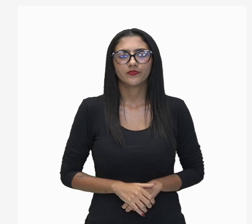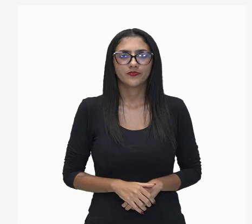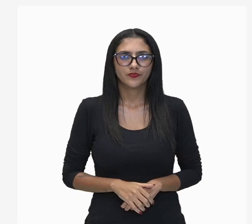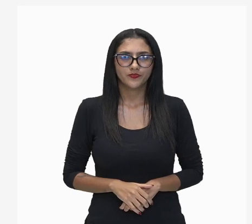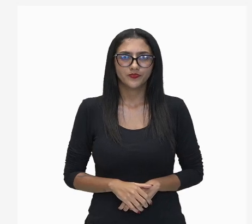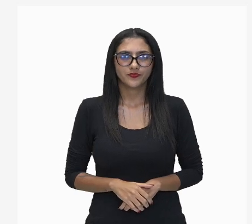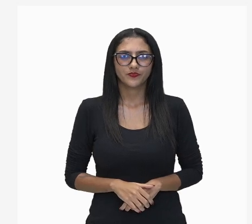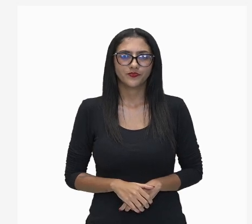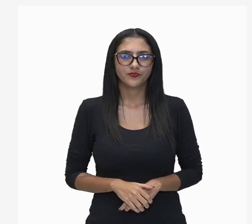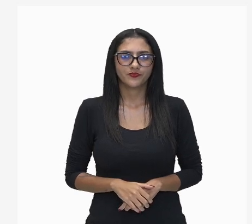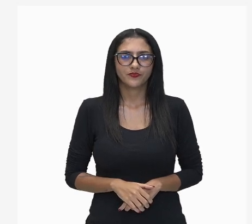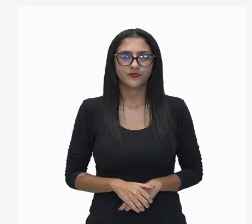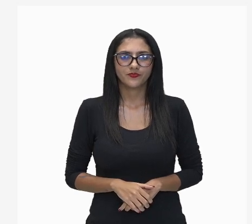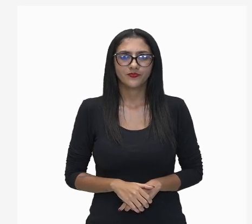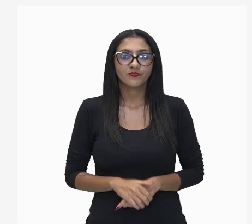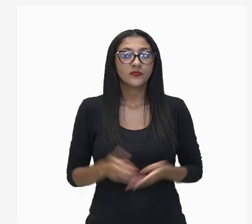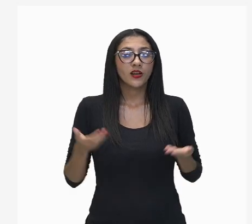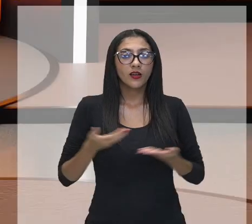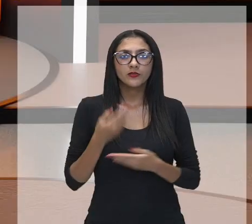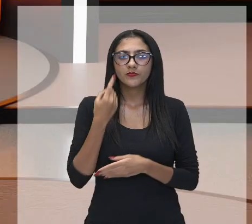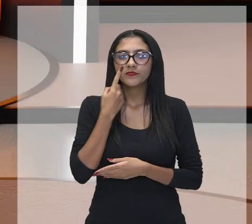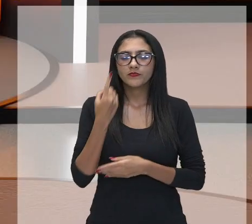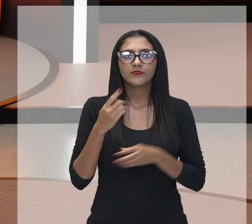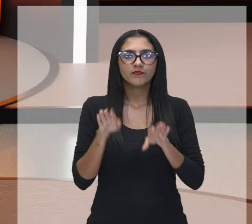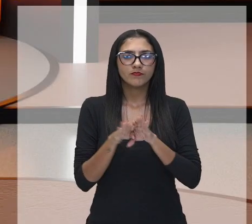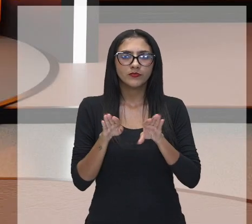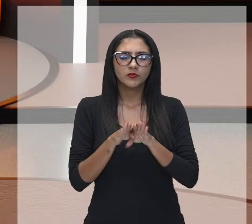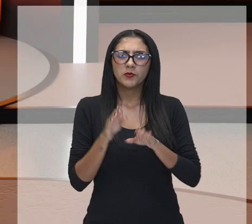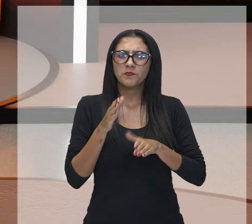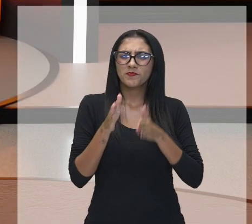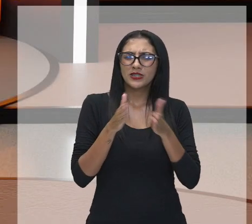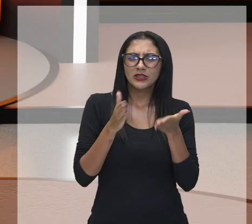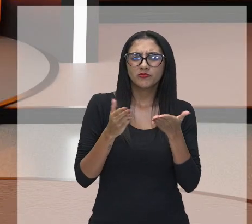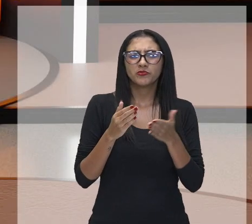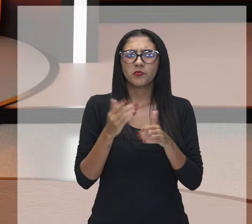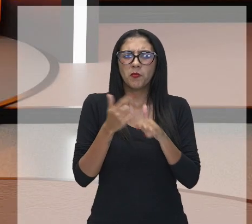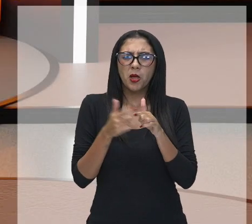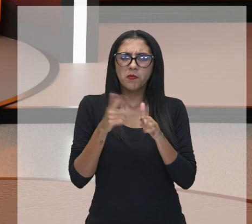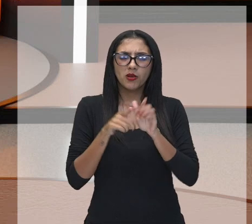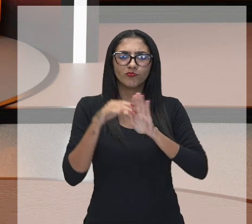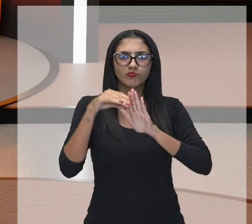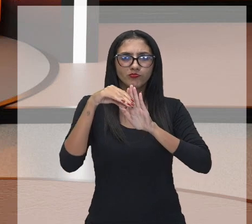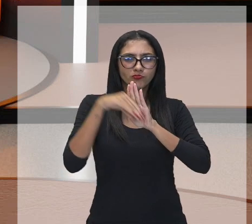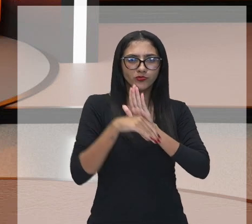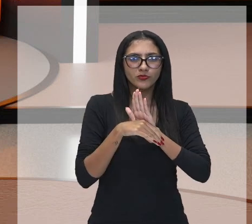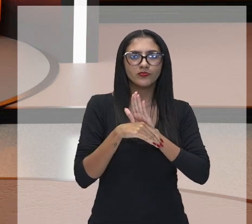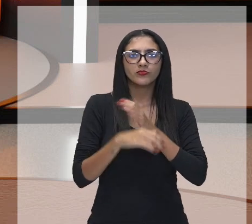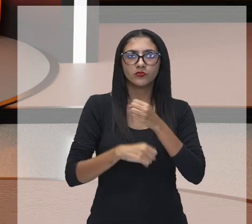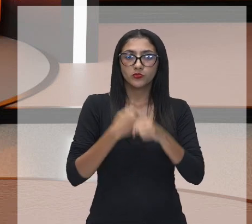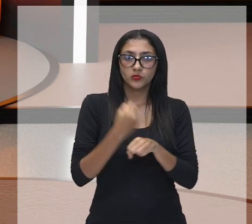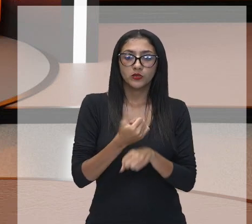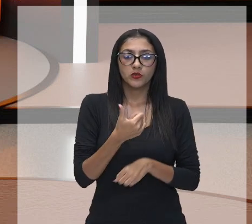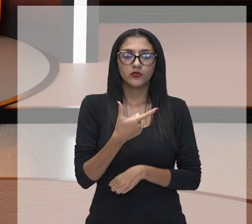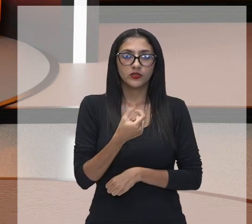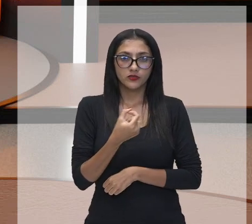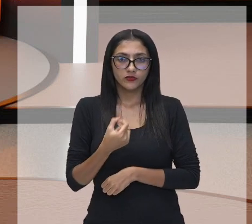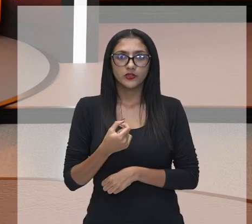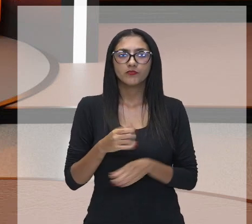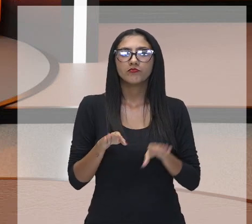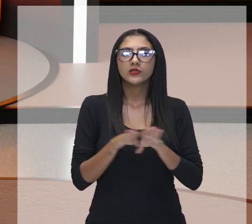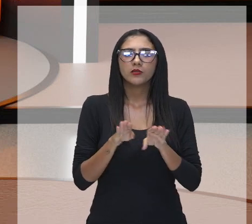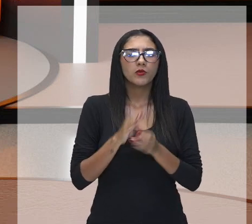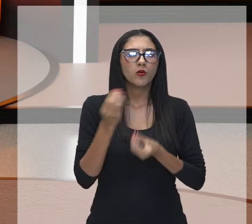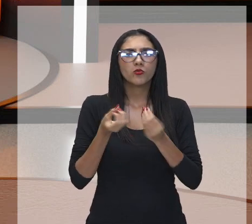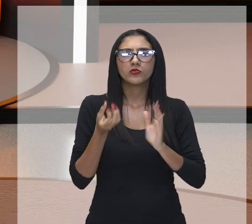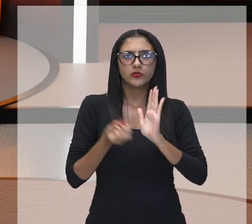nós vamos observar a questão da crise na década de 1920 e as origens do tenentismo. A